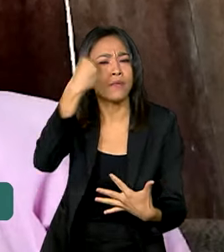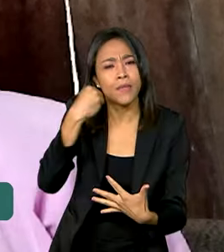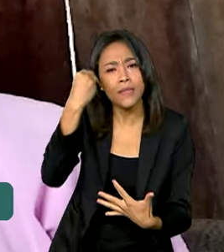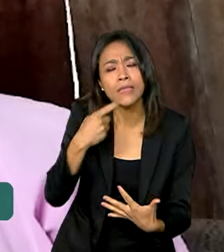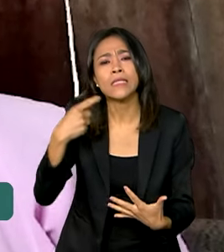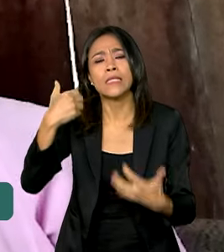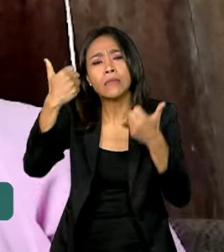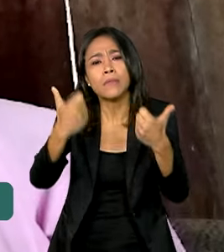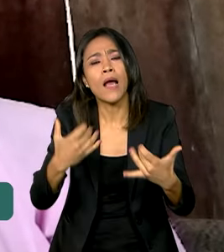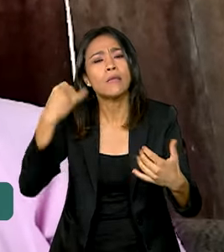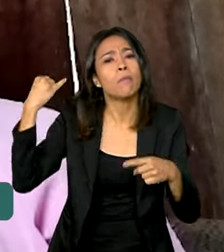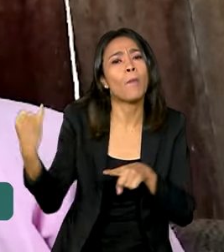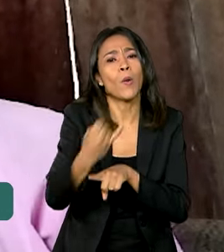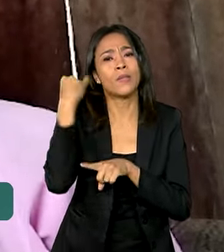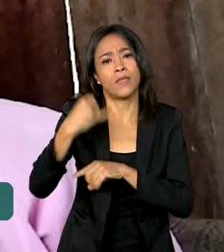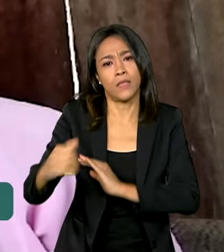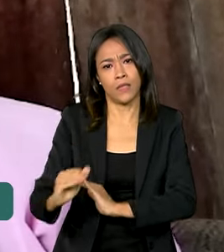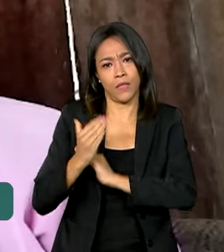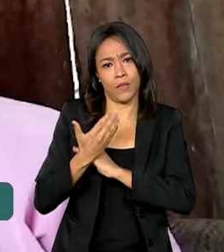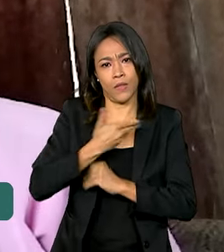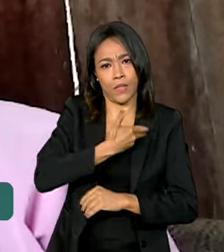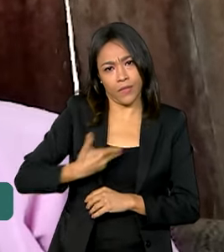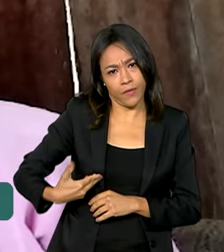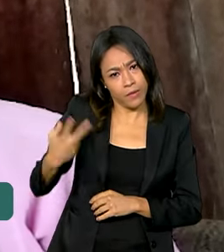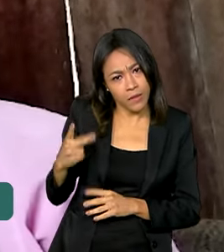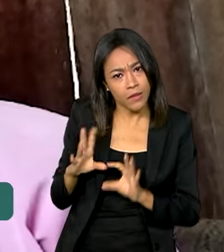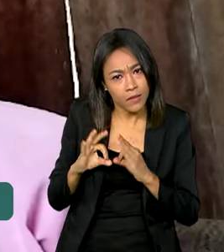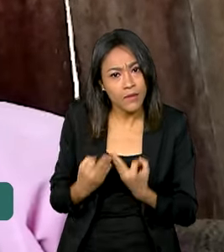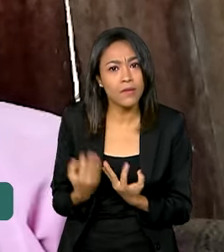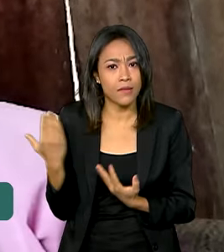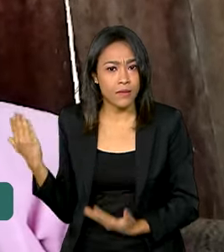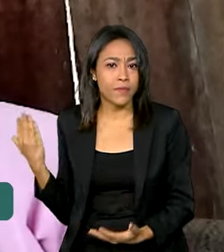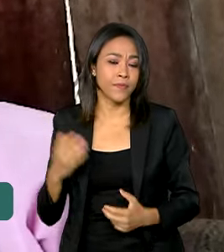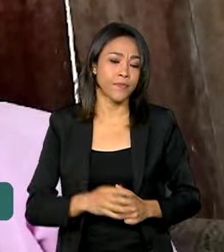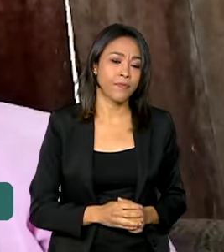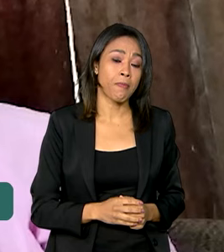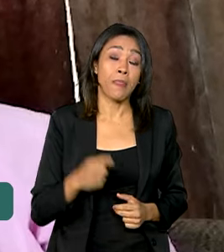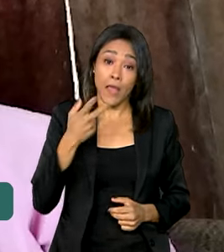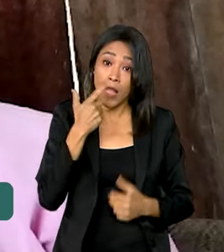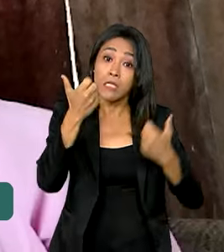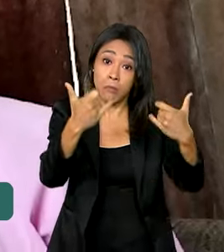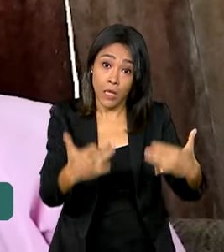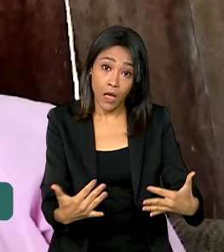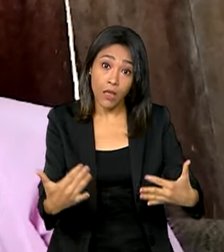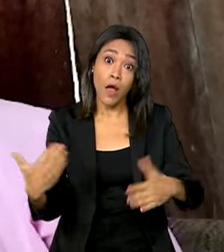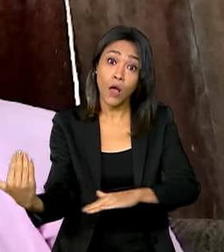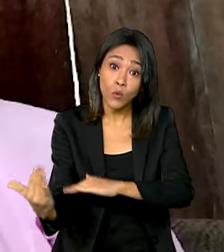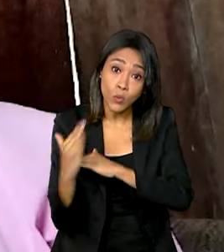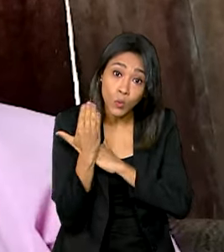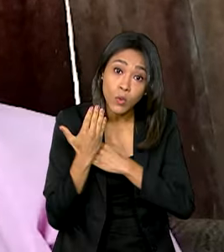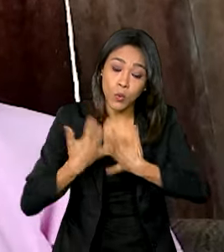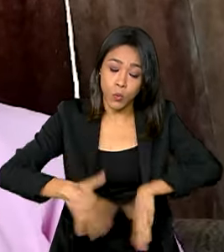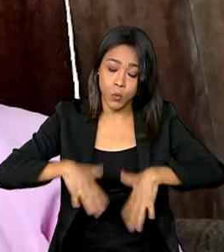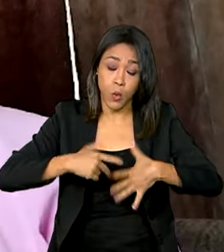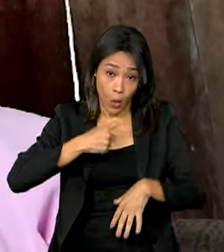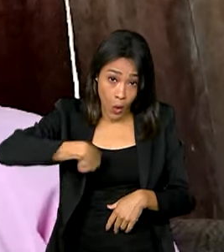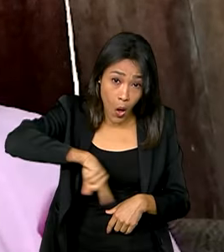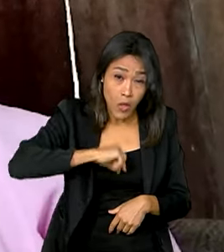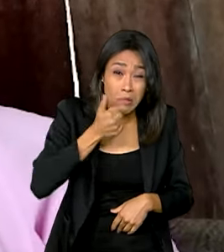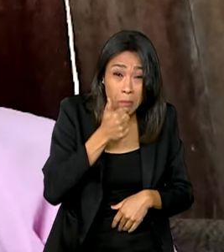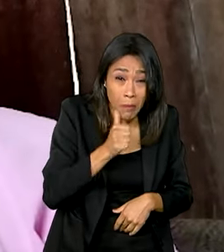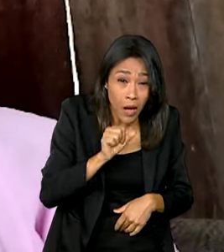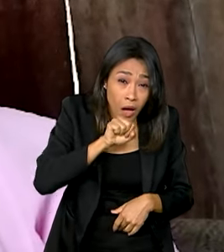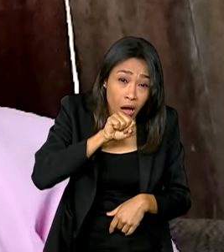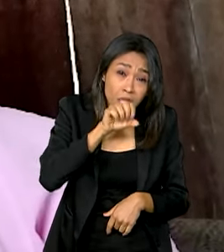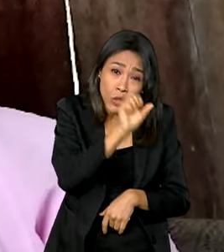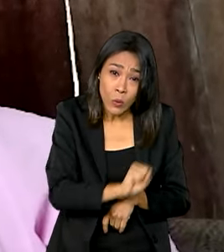a importância desse benefício para sua família é uma grande ajuda nós mães solteiras nós mães